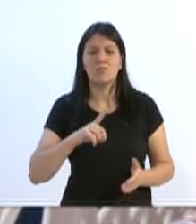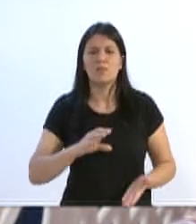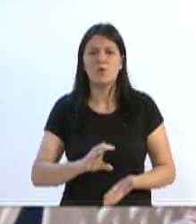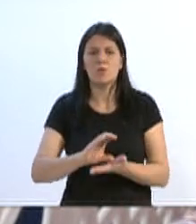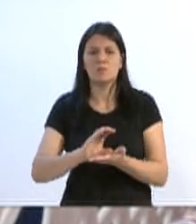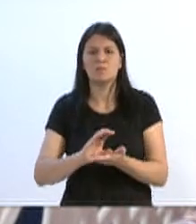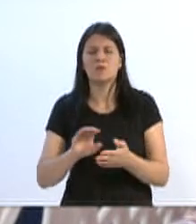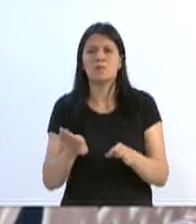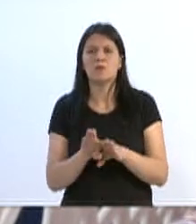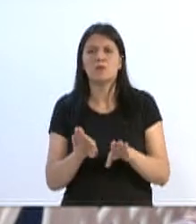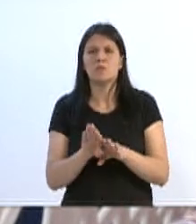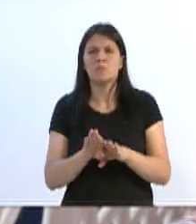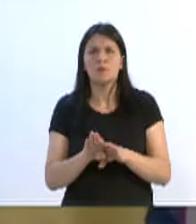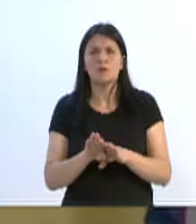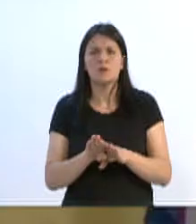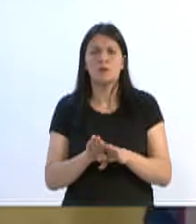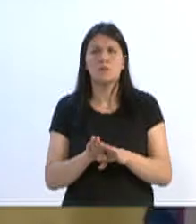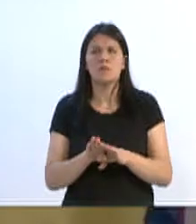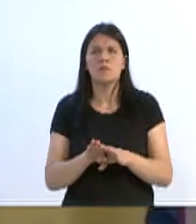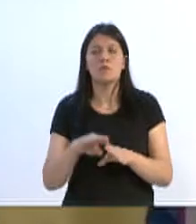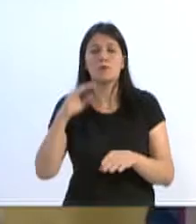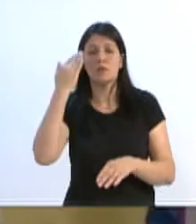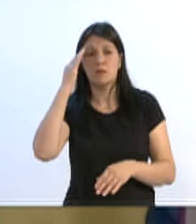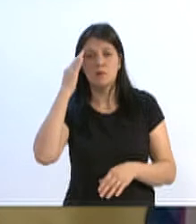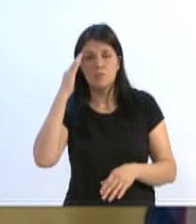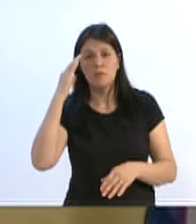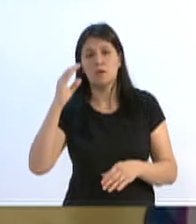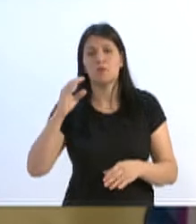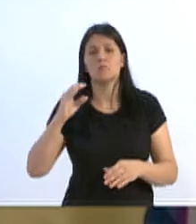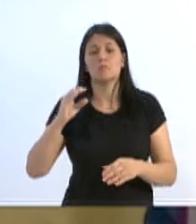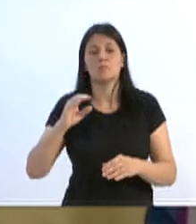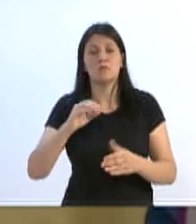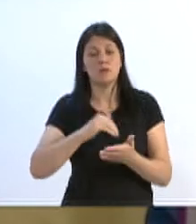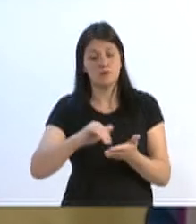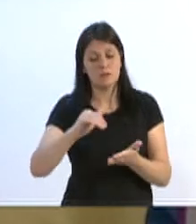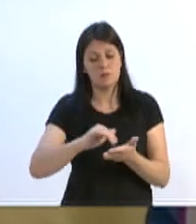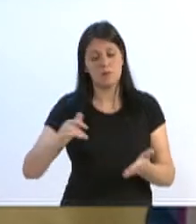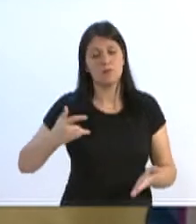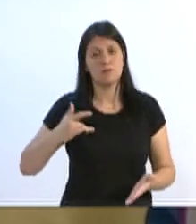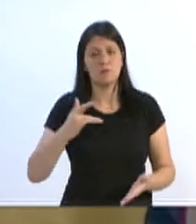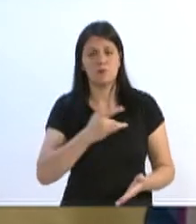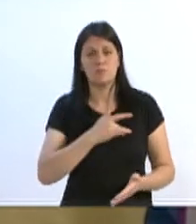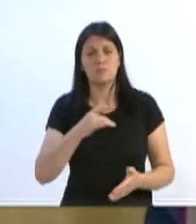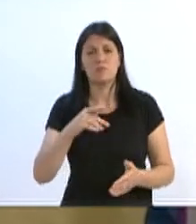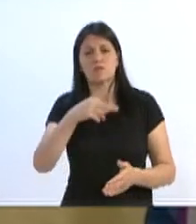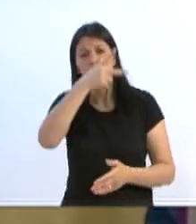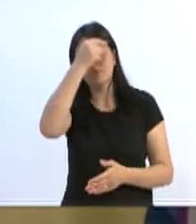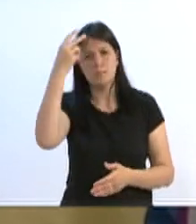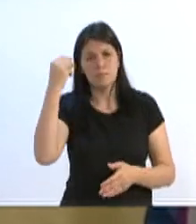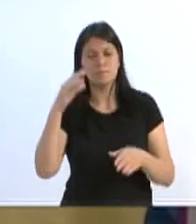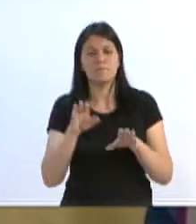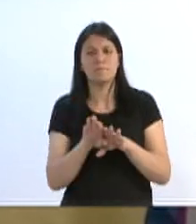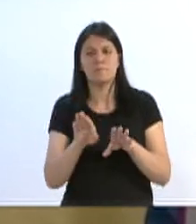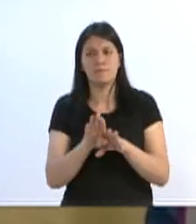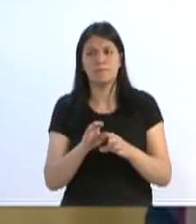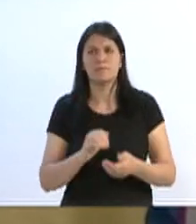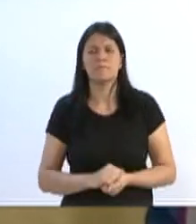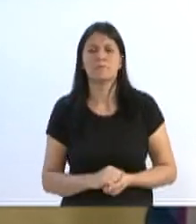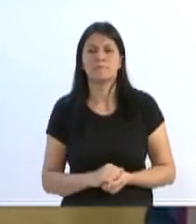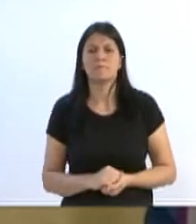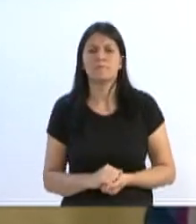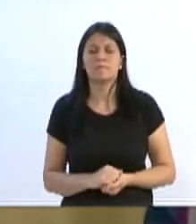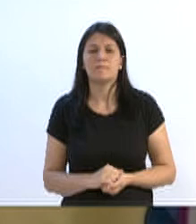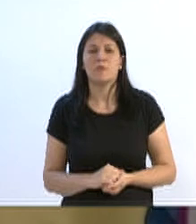levar também o conhecimento da secretaria de saúde levar conhecimento poder público esse é o nosso papel também por fim cada vez